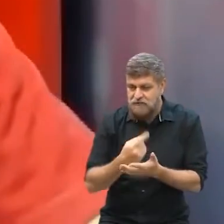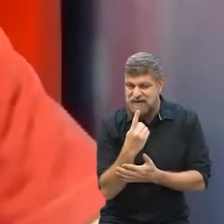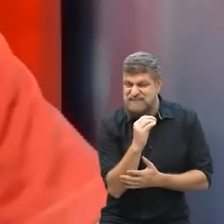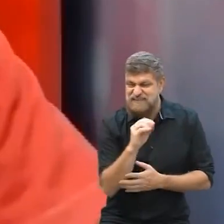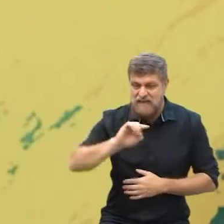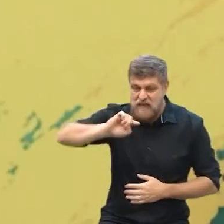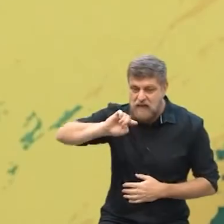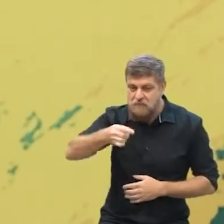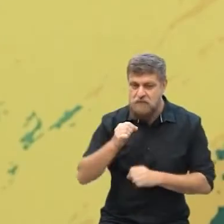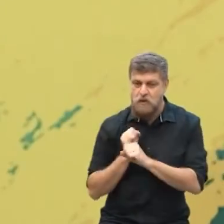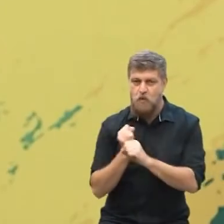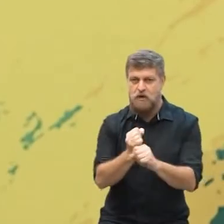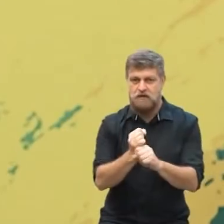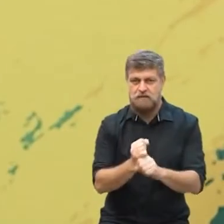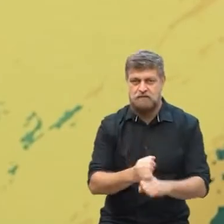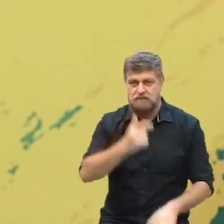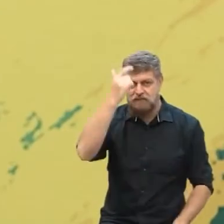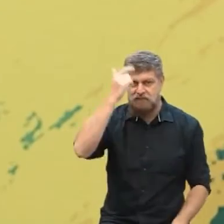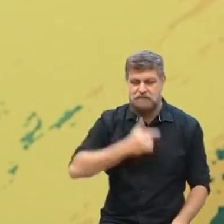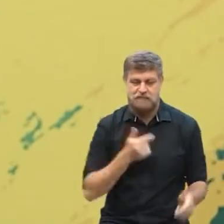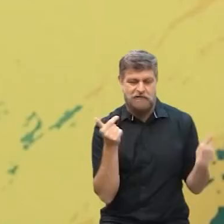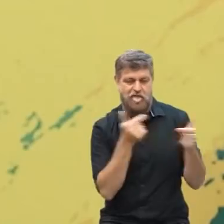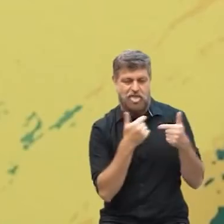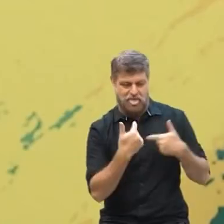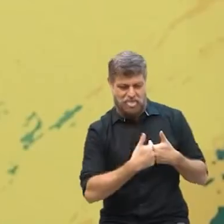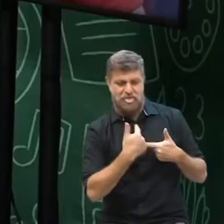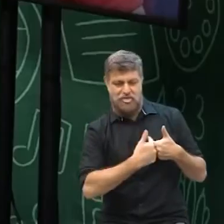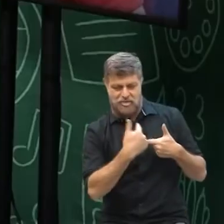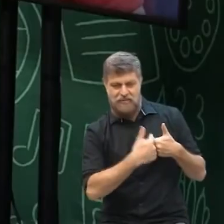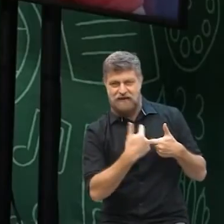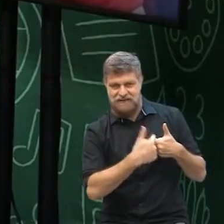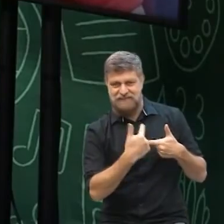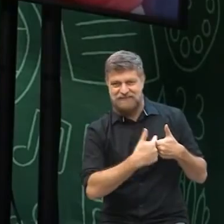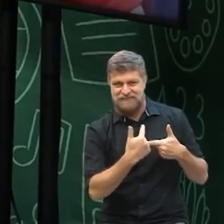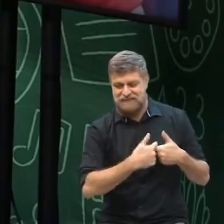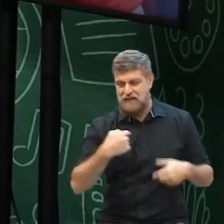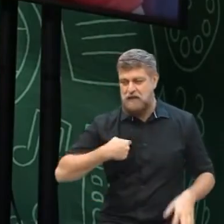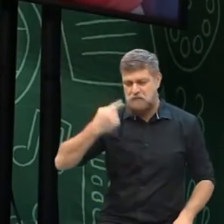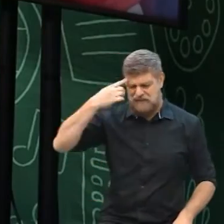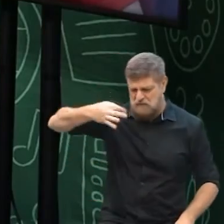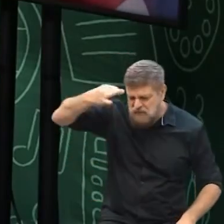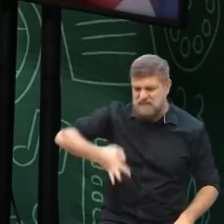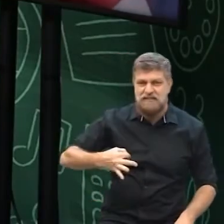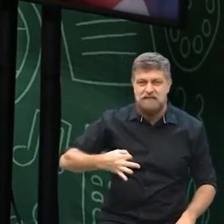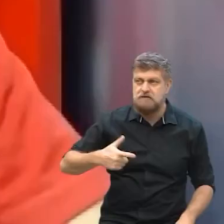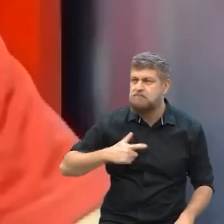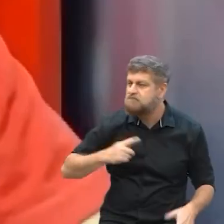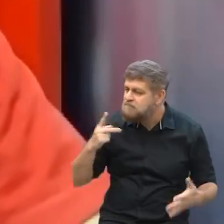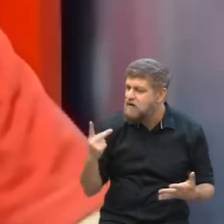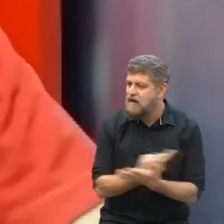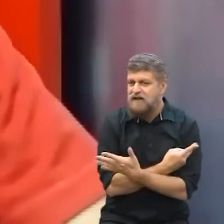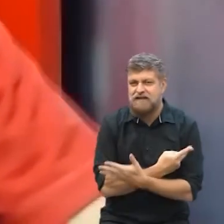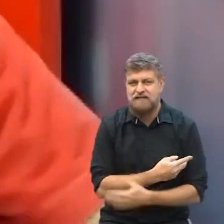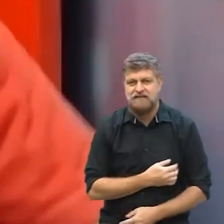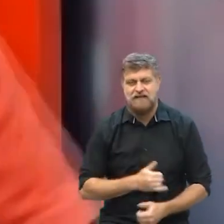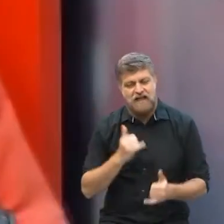mil anos. Olha só, o pessoal aqui deu risada, viu, professor? Eu tinha certeza que eu ia acertar essa. Então... Está